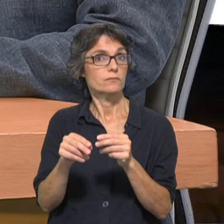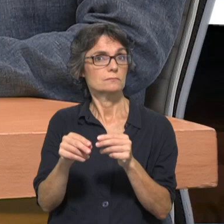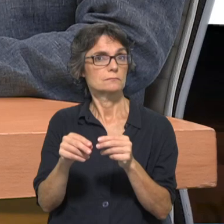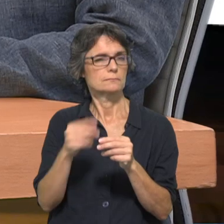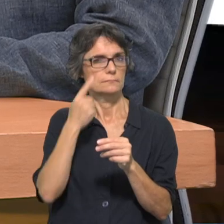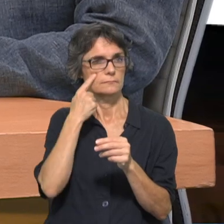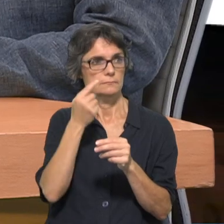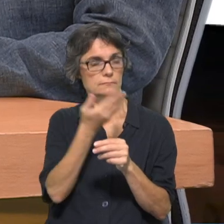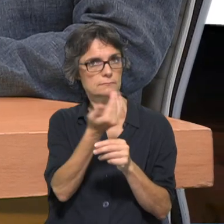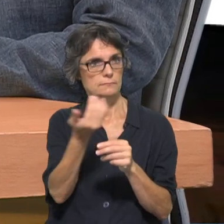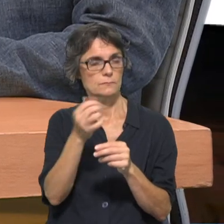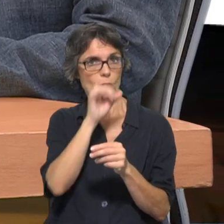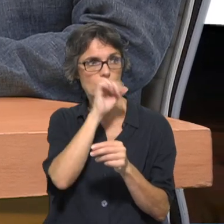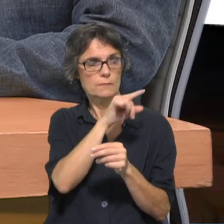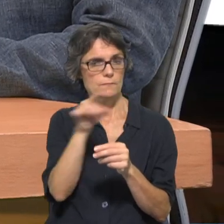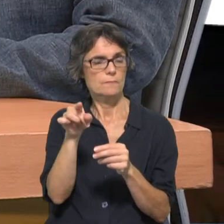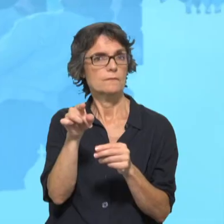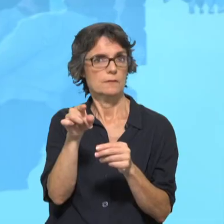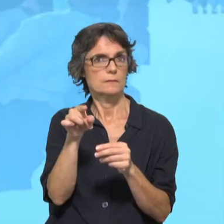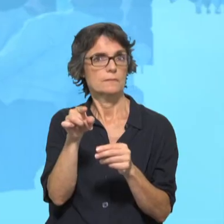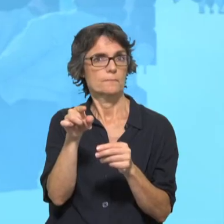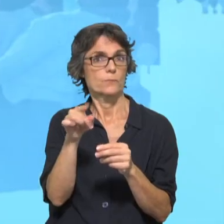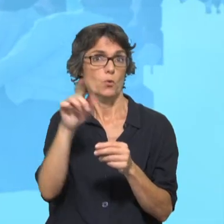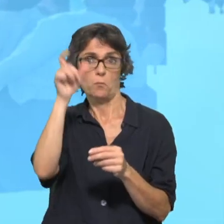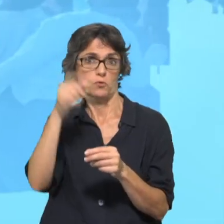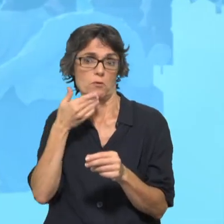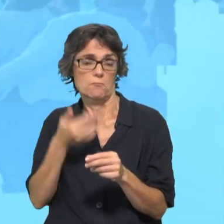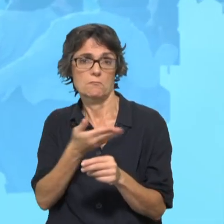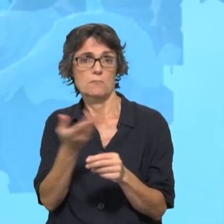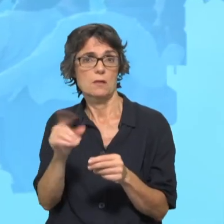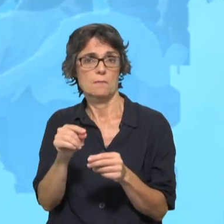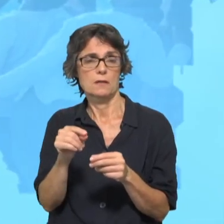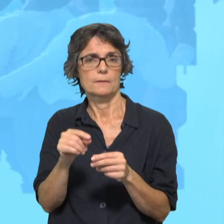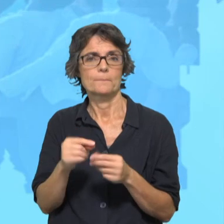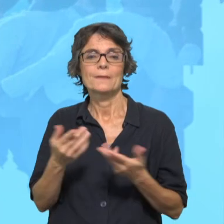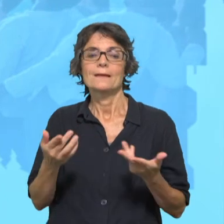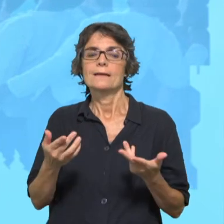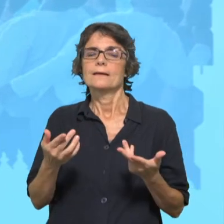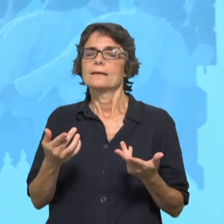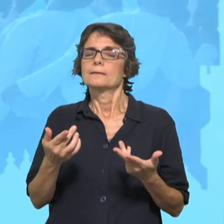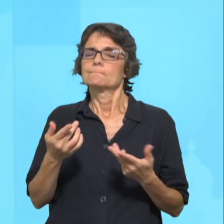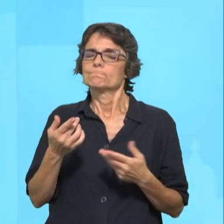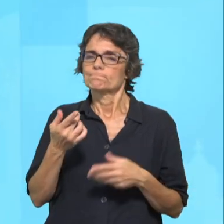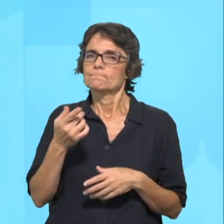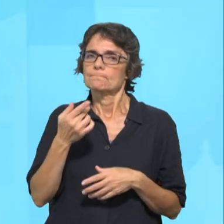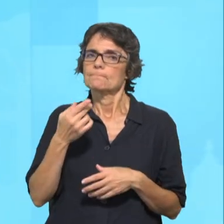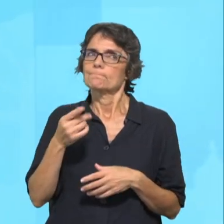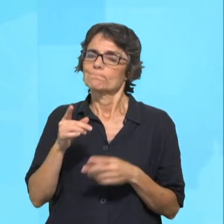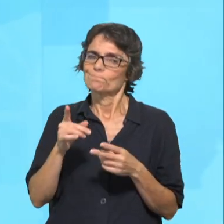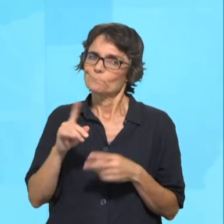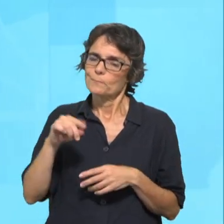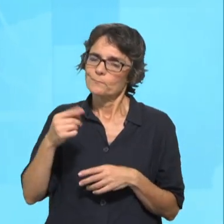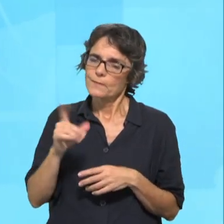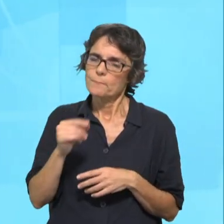aos peritos, etc. Há, apesar de tudo, muito poucas mulheres que vão